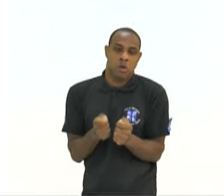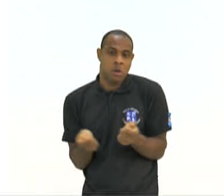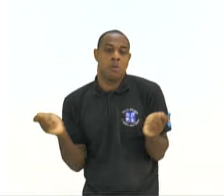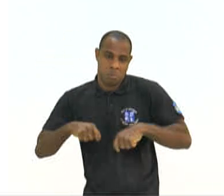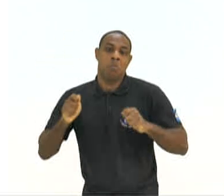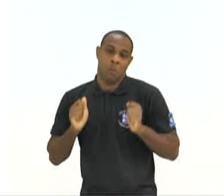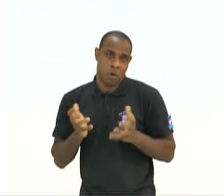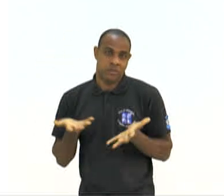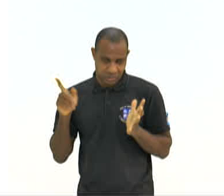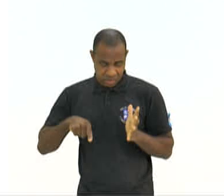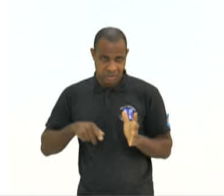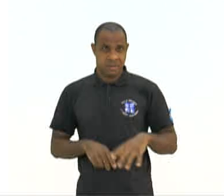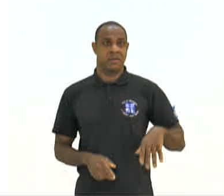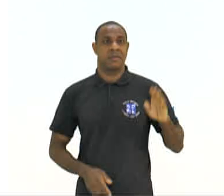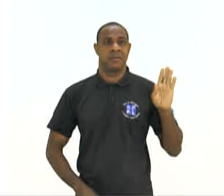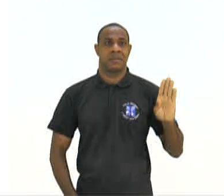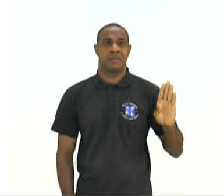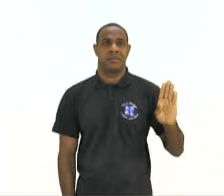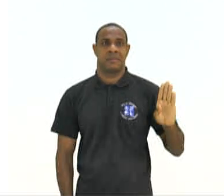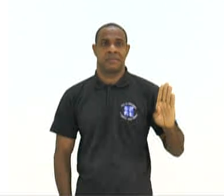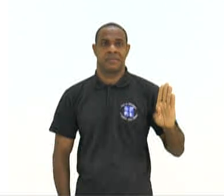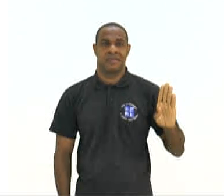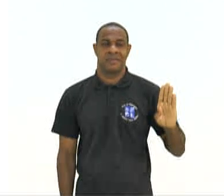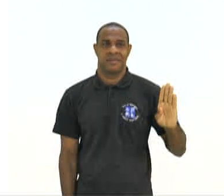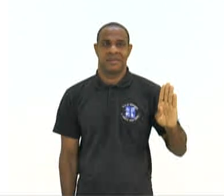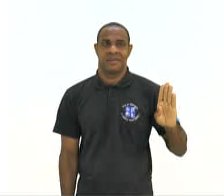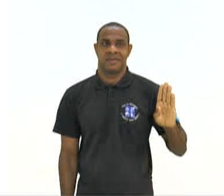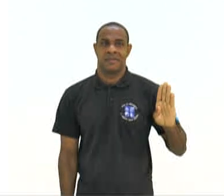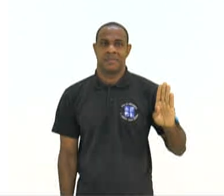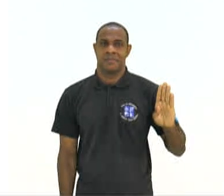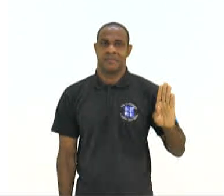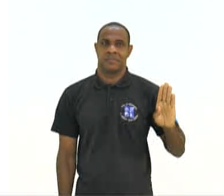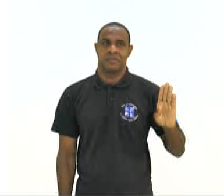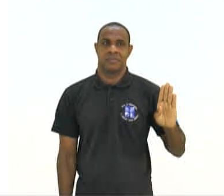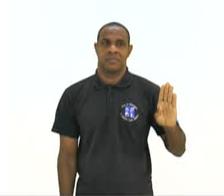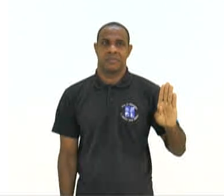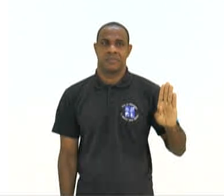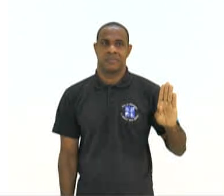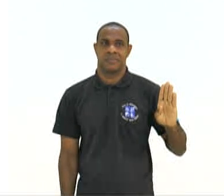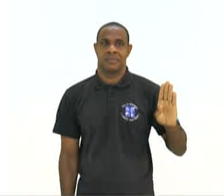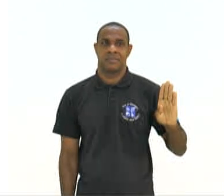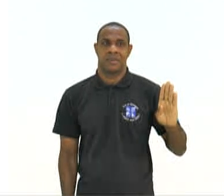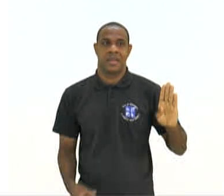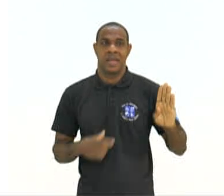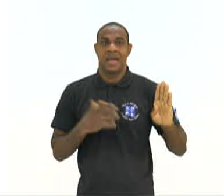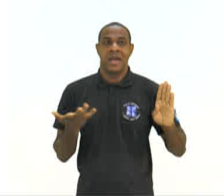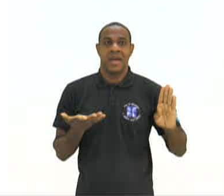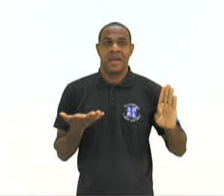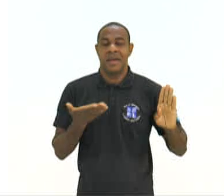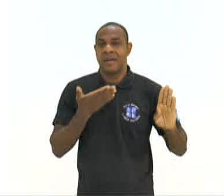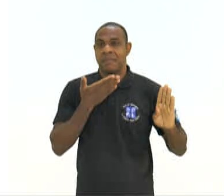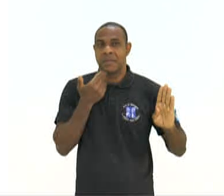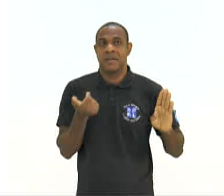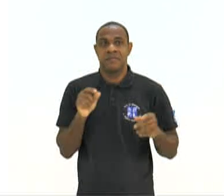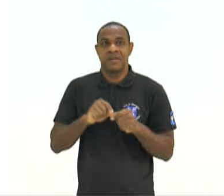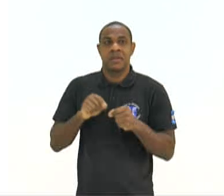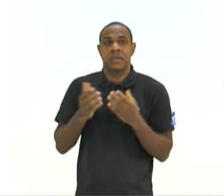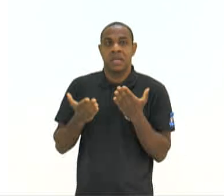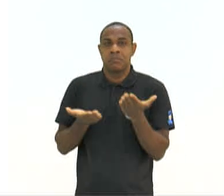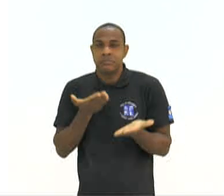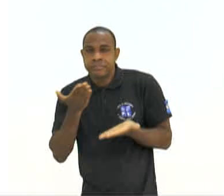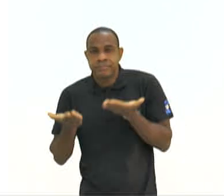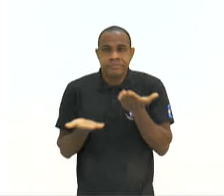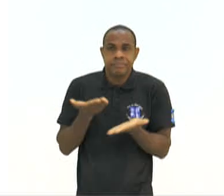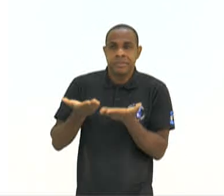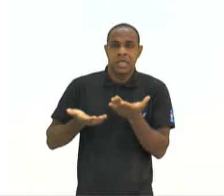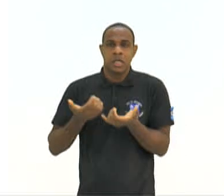in moderation. É mais sensato fazer uma moderação dos jogos. E na letra C, they say it's good mix the